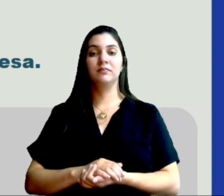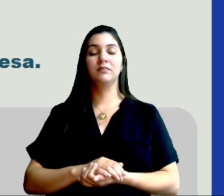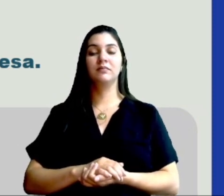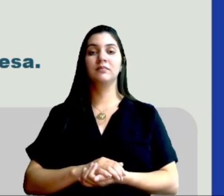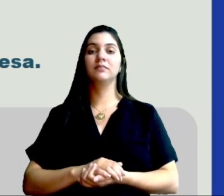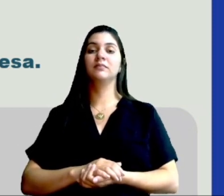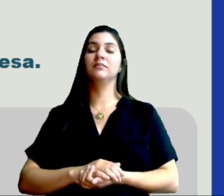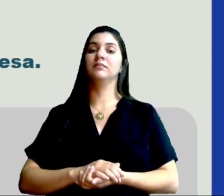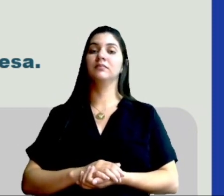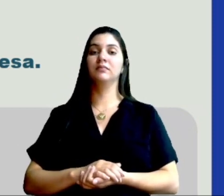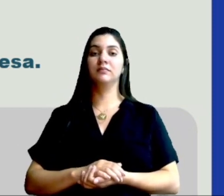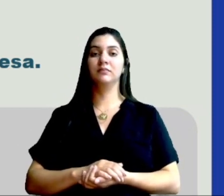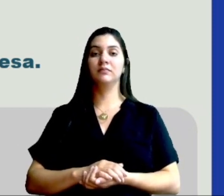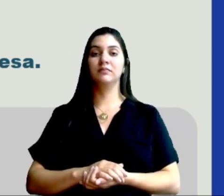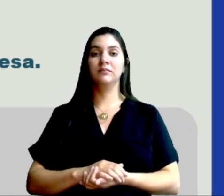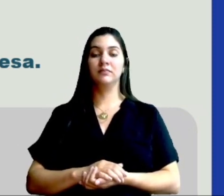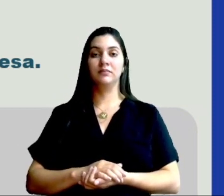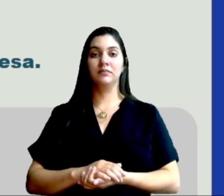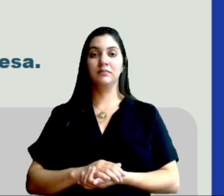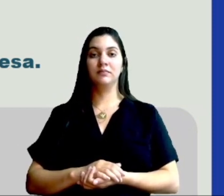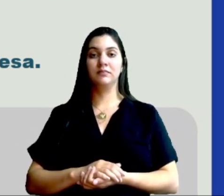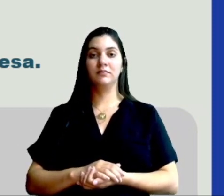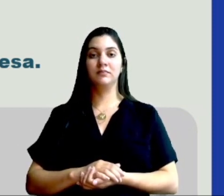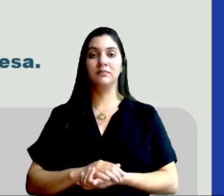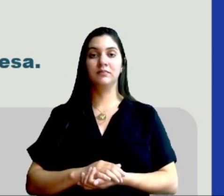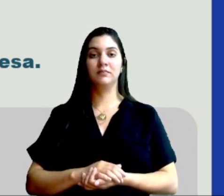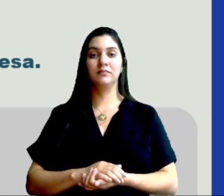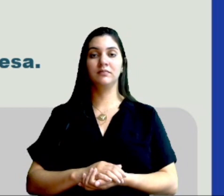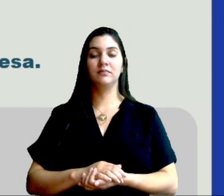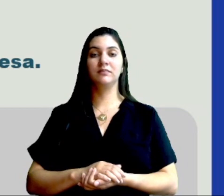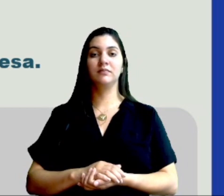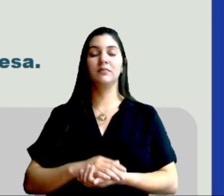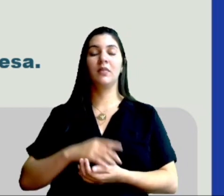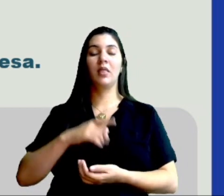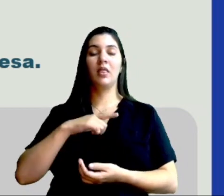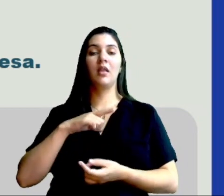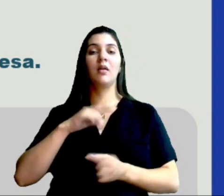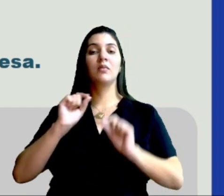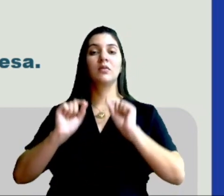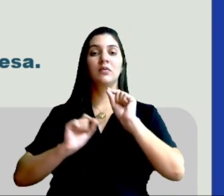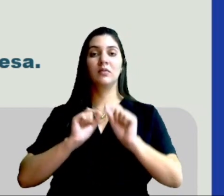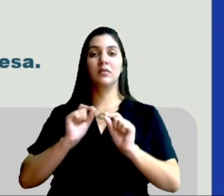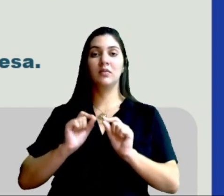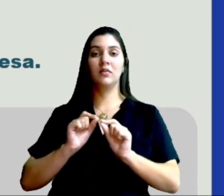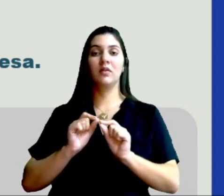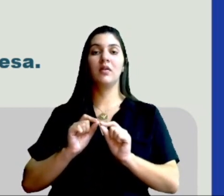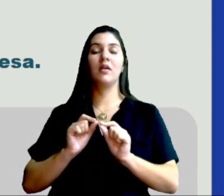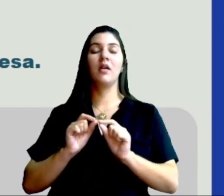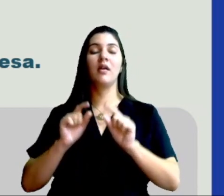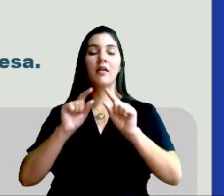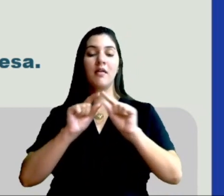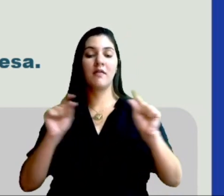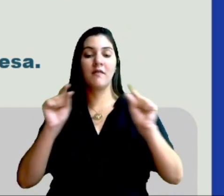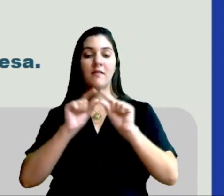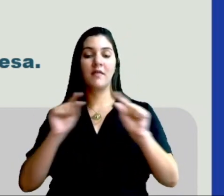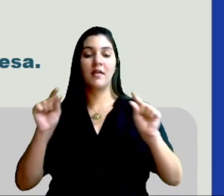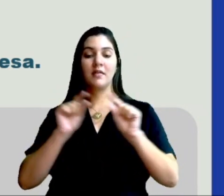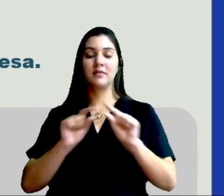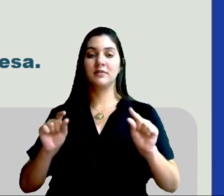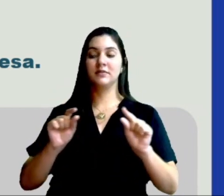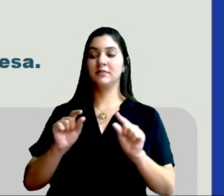a gente tem, ó, ellas e llegar. Então, nós temos habrán